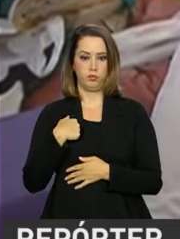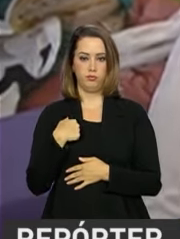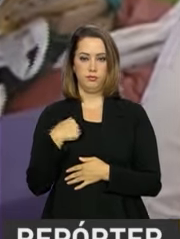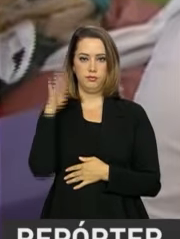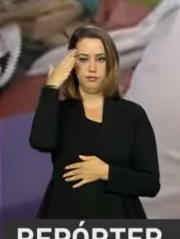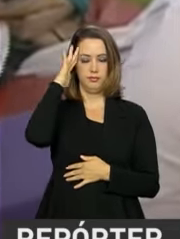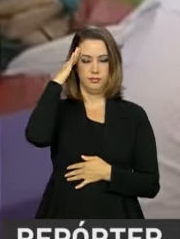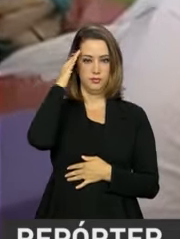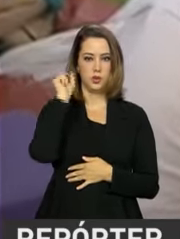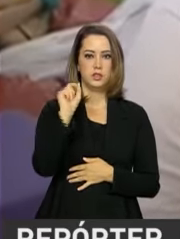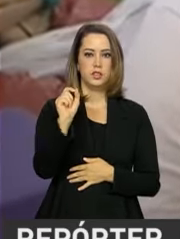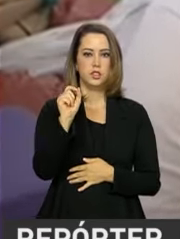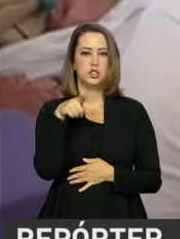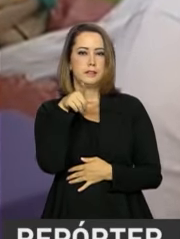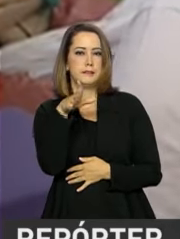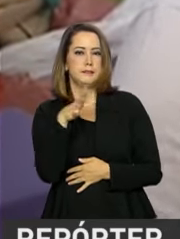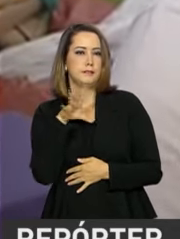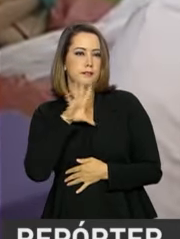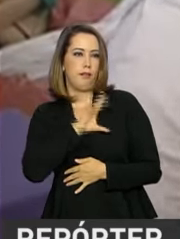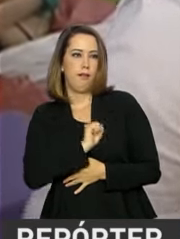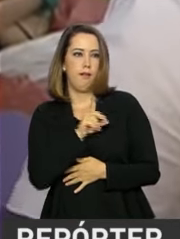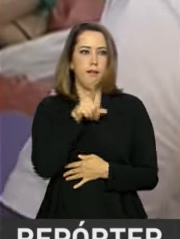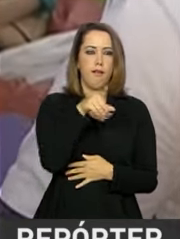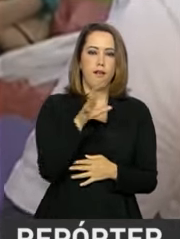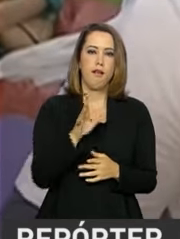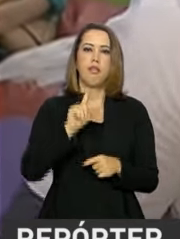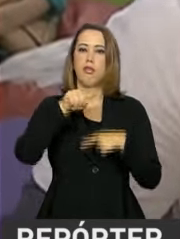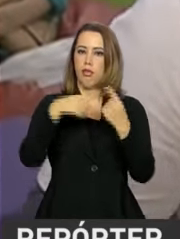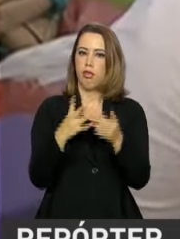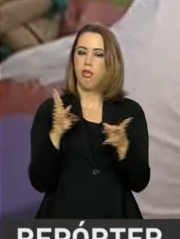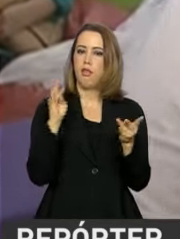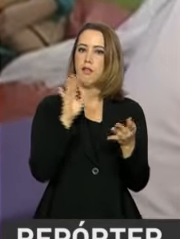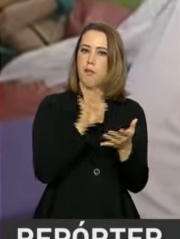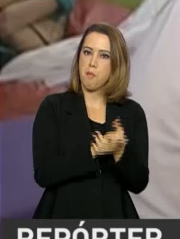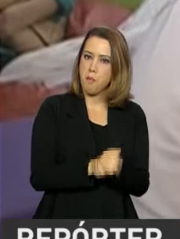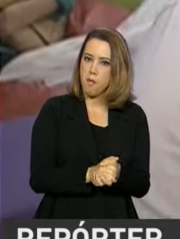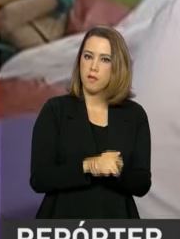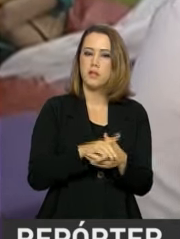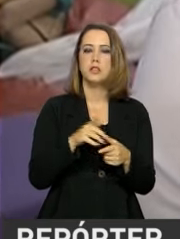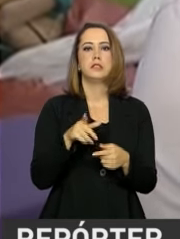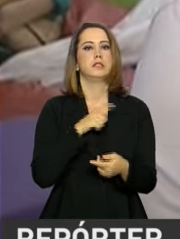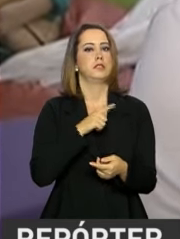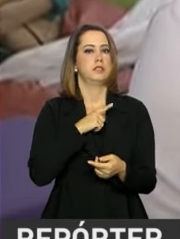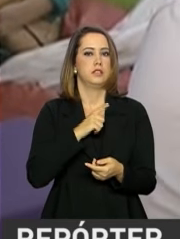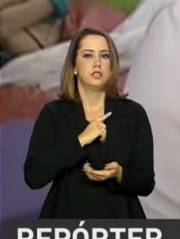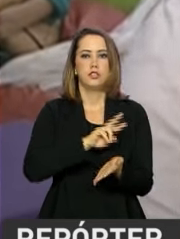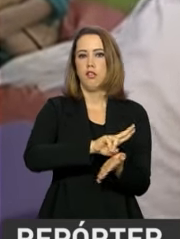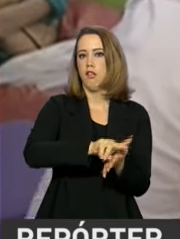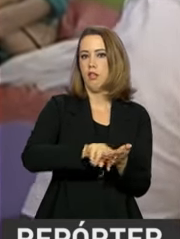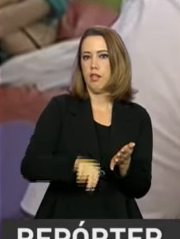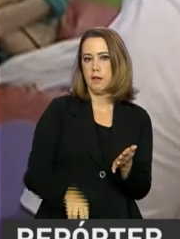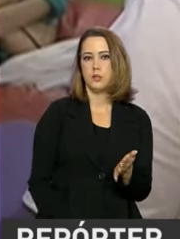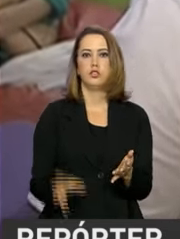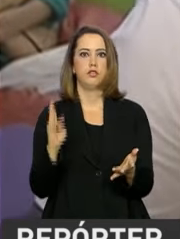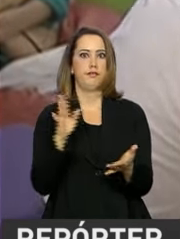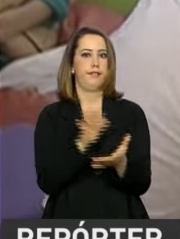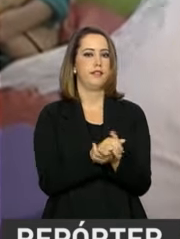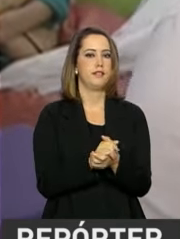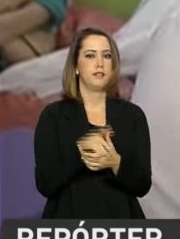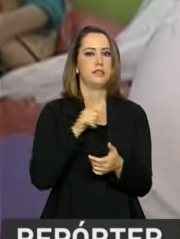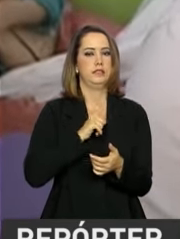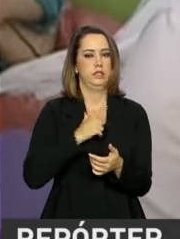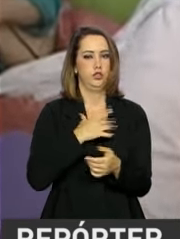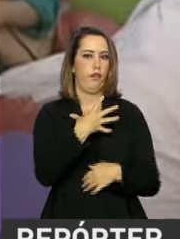assim, ela se apaixonou, casou, tiveram várias pessoas aqui também casaram,